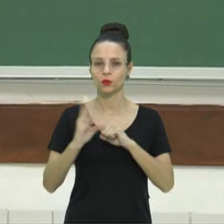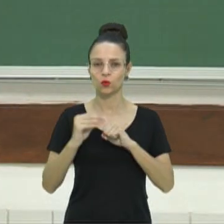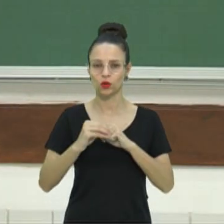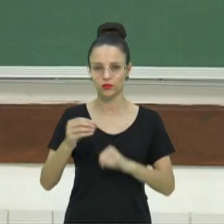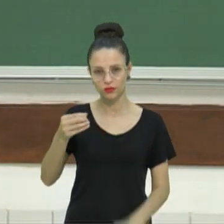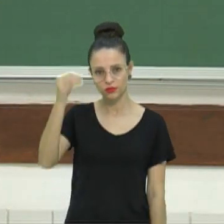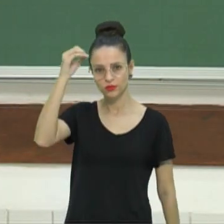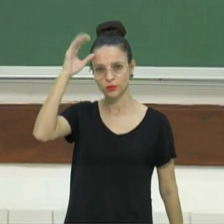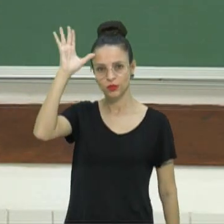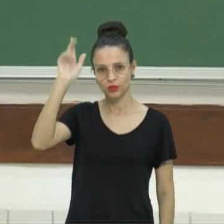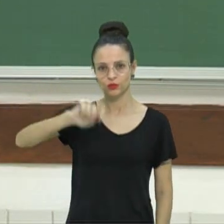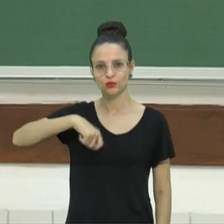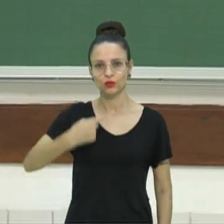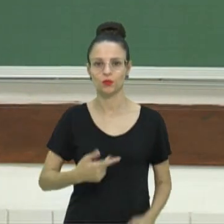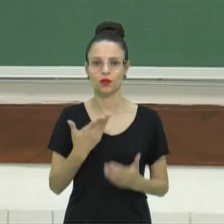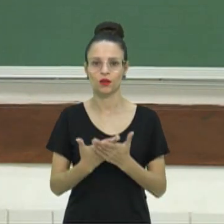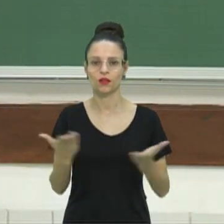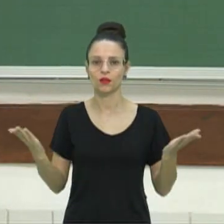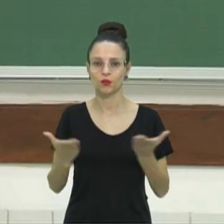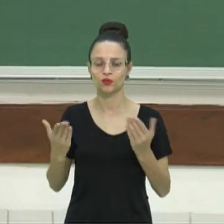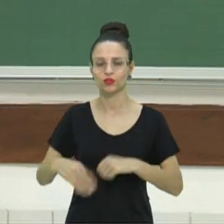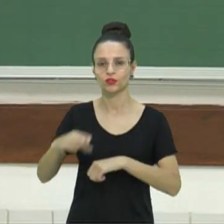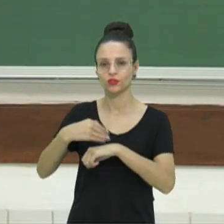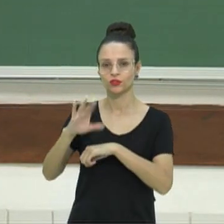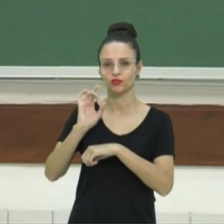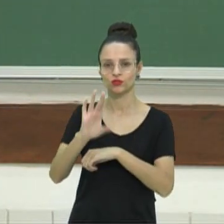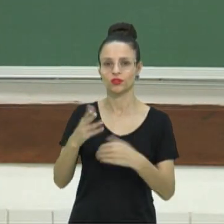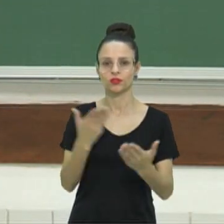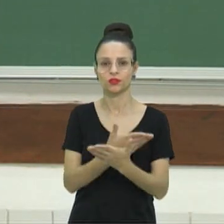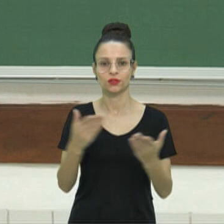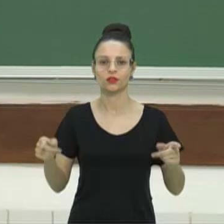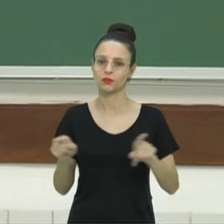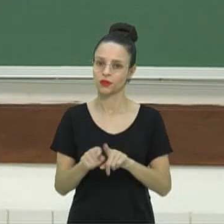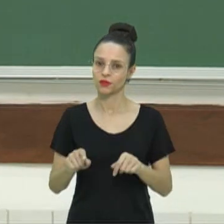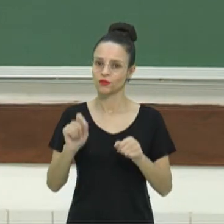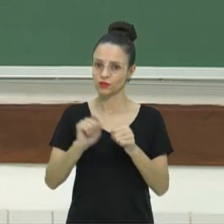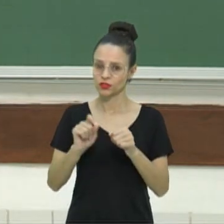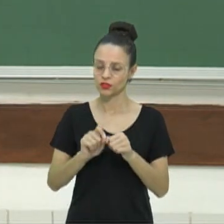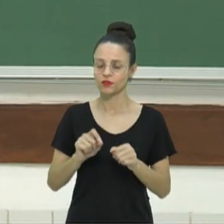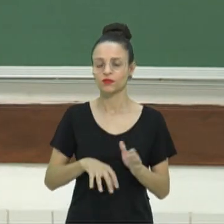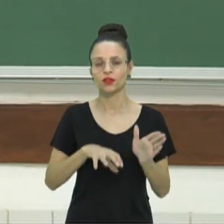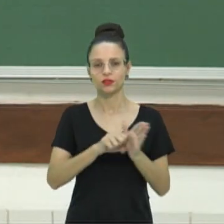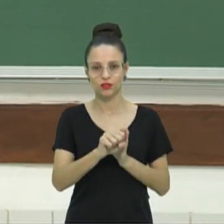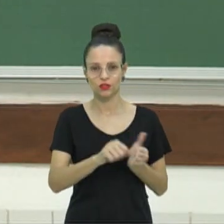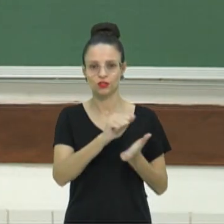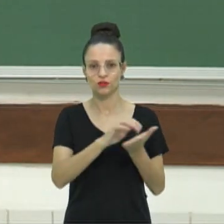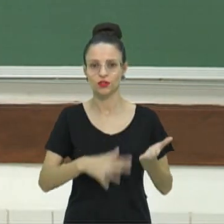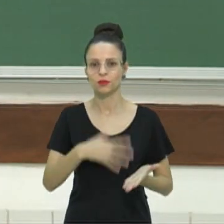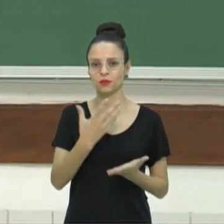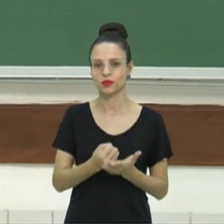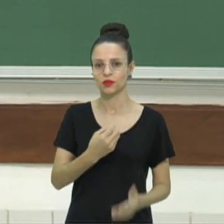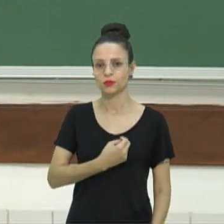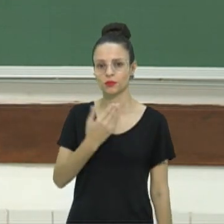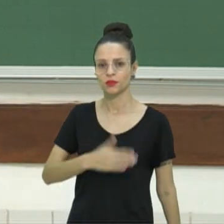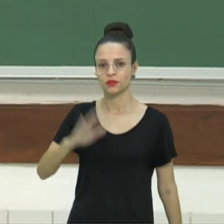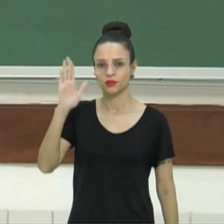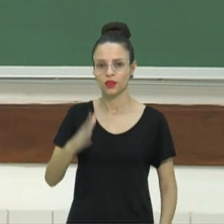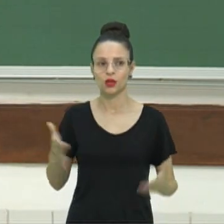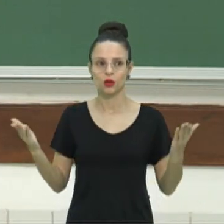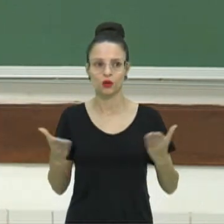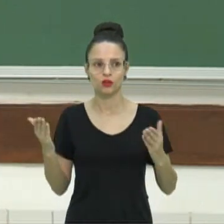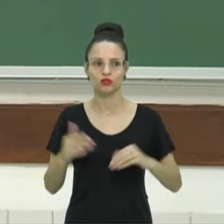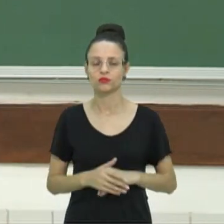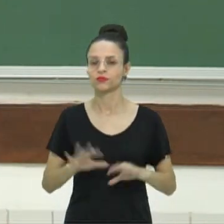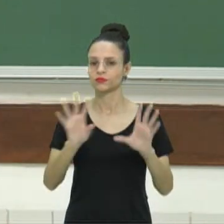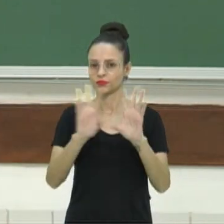aula de hoje. As dicas aqui, então, também realiza a atividade lá no Classroom para garantir a sua presença na aula de hoje. E